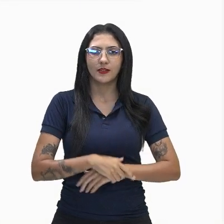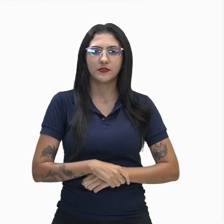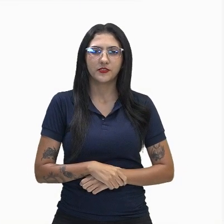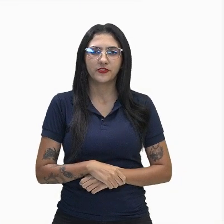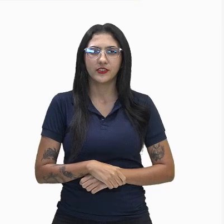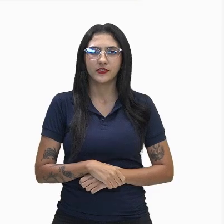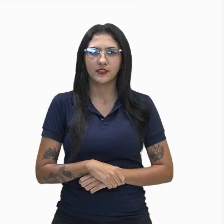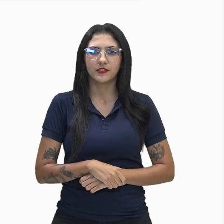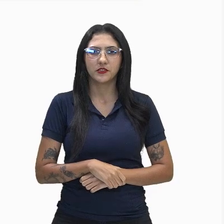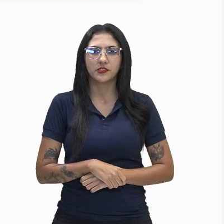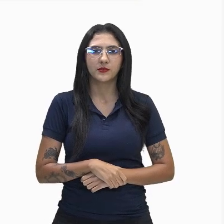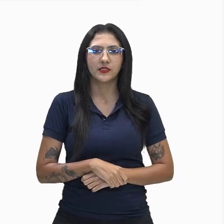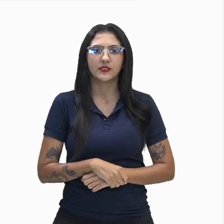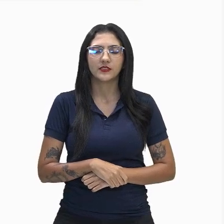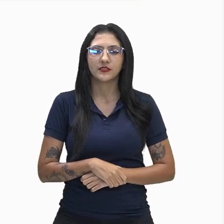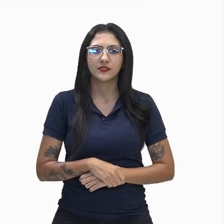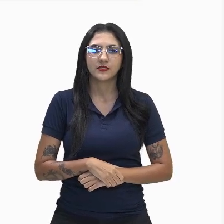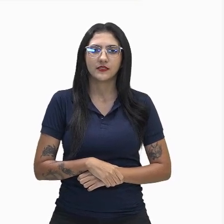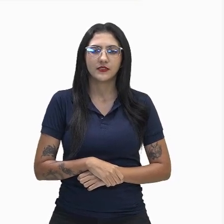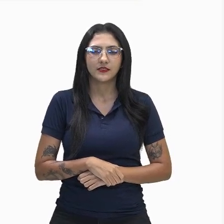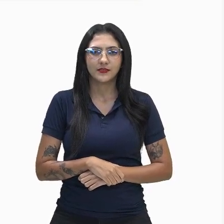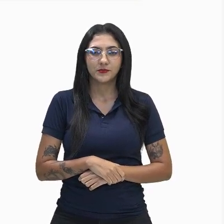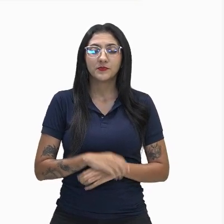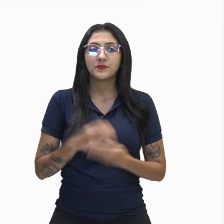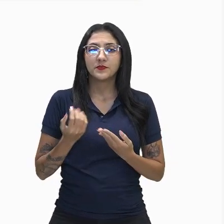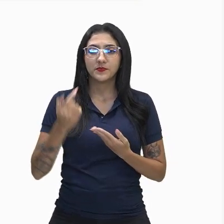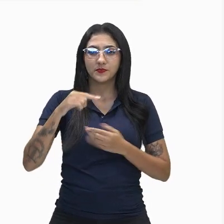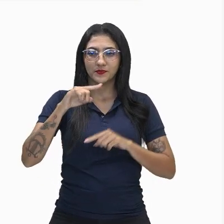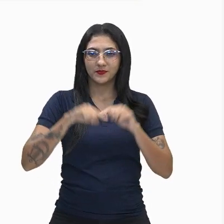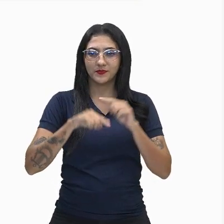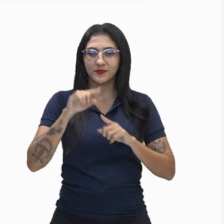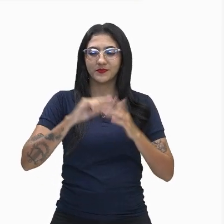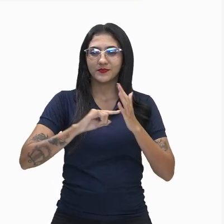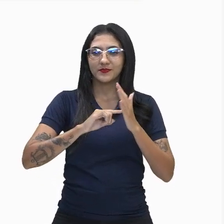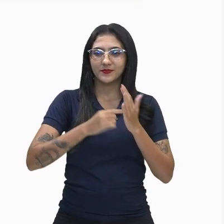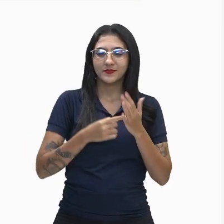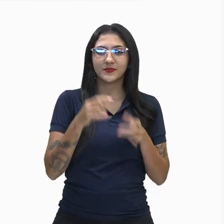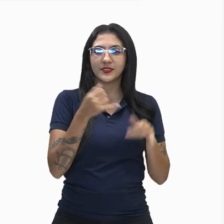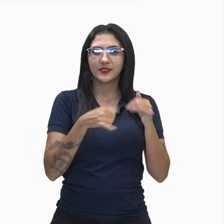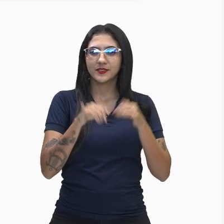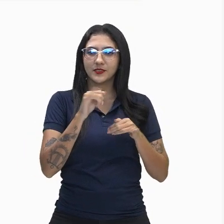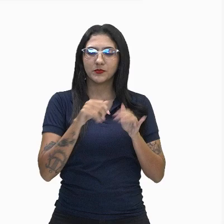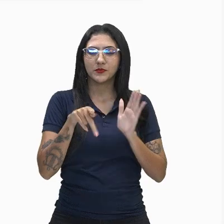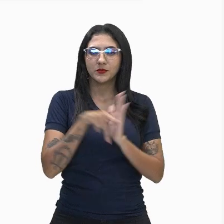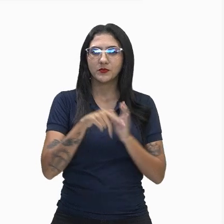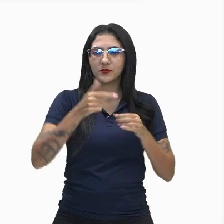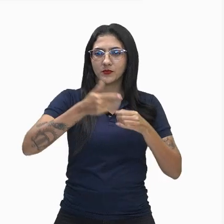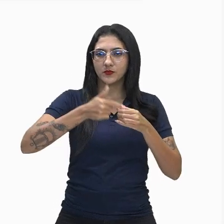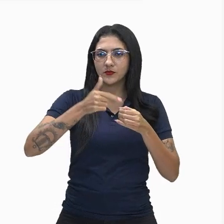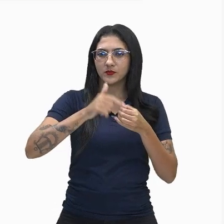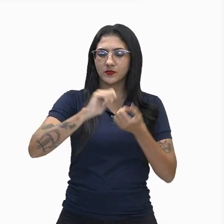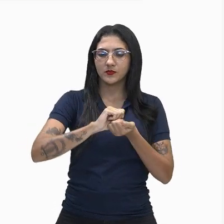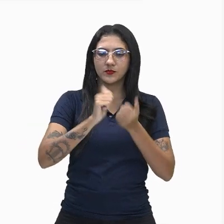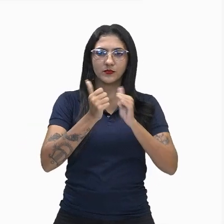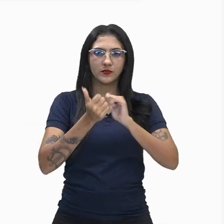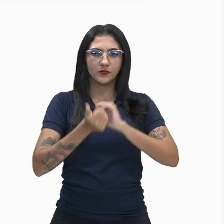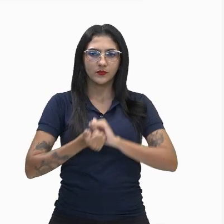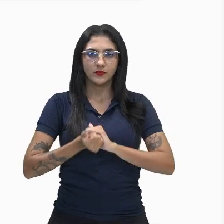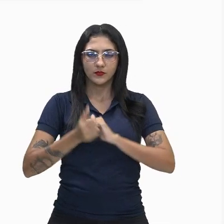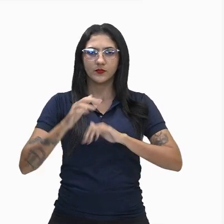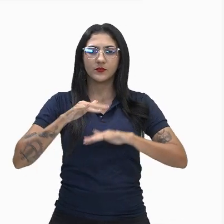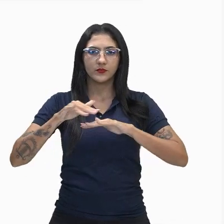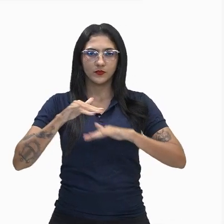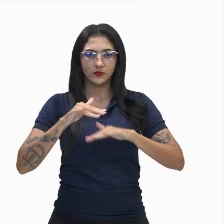o motor de combustão interna é uma máquina que transforma a energia química de um combustível em energia mecânica, em